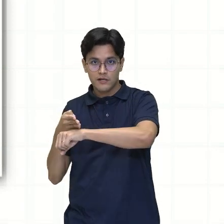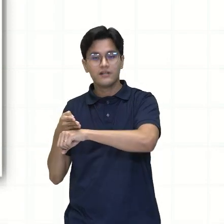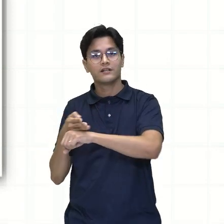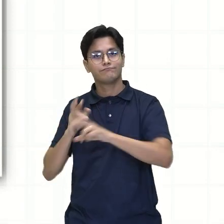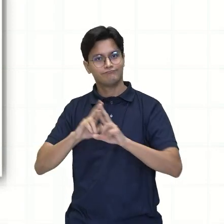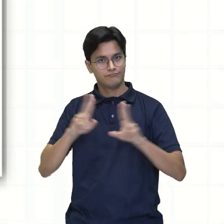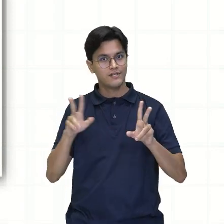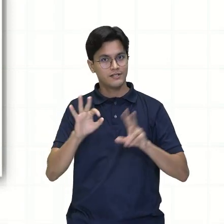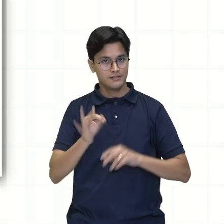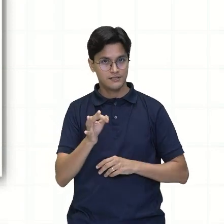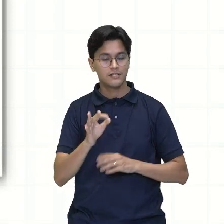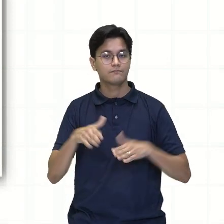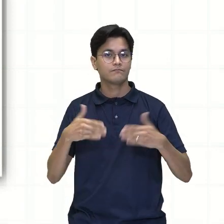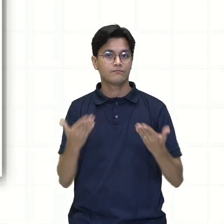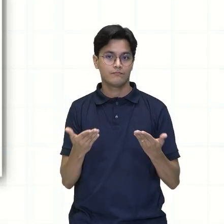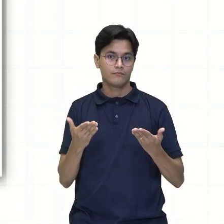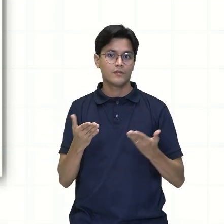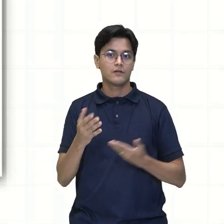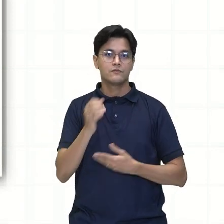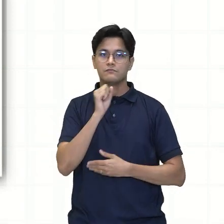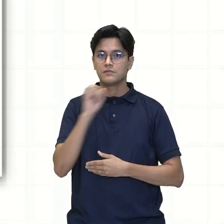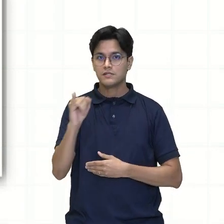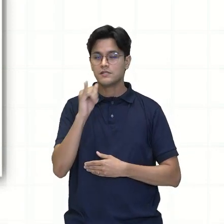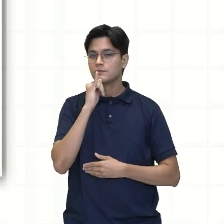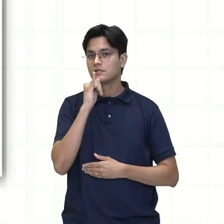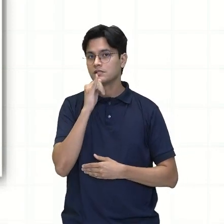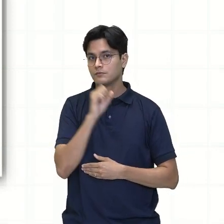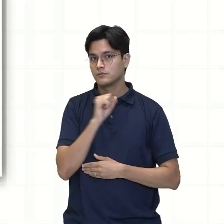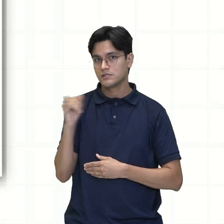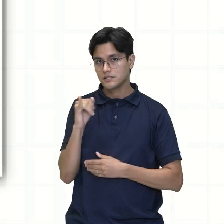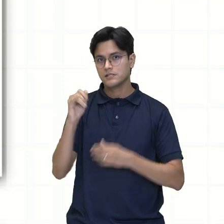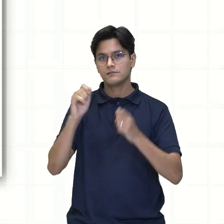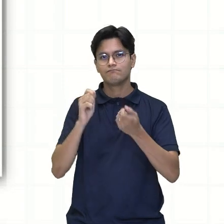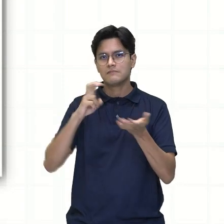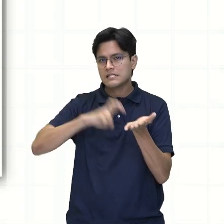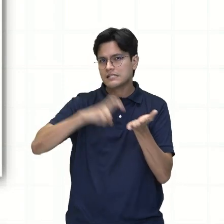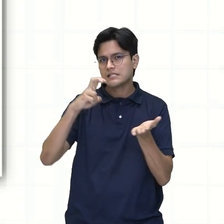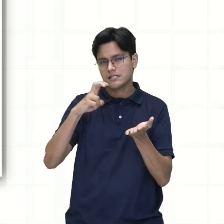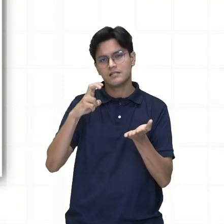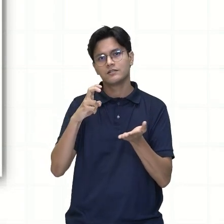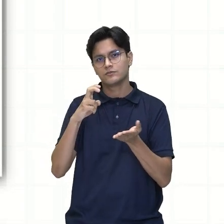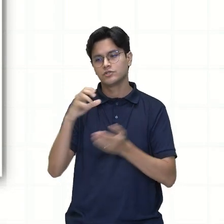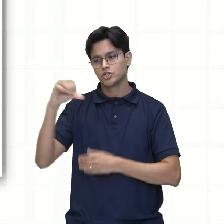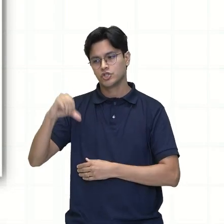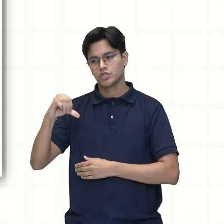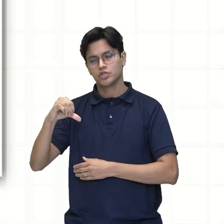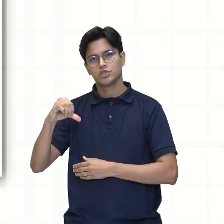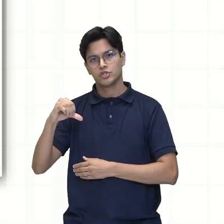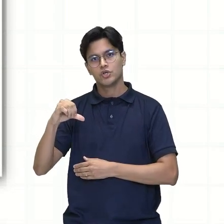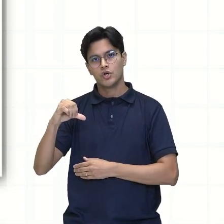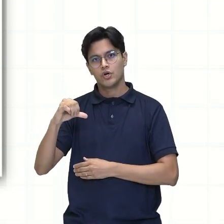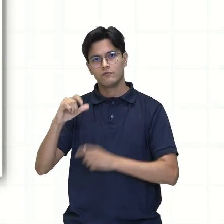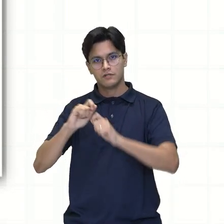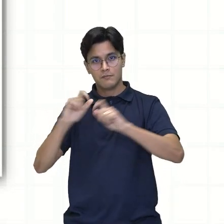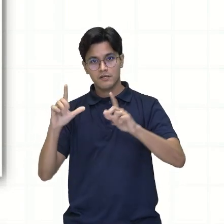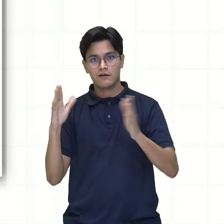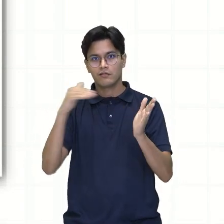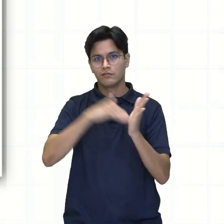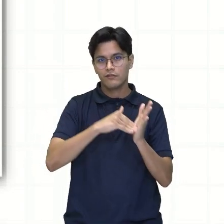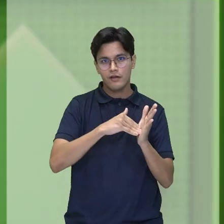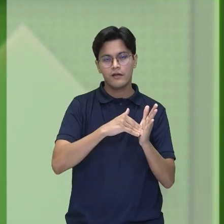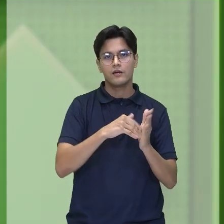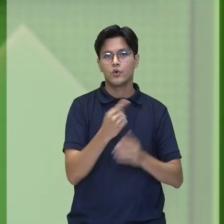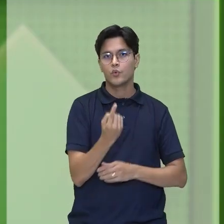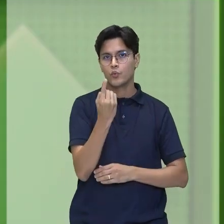se for mais cedo, entre 9 horas e 13 horas, você vai perceber, né, que é o mosquito da dengue que está mais